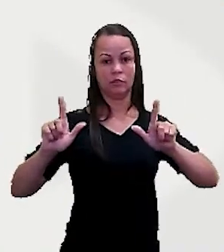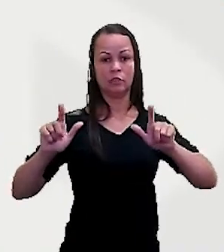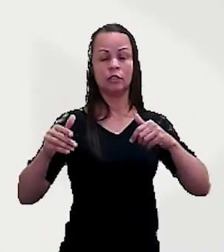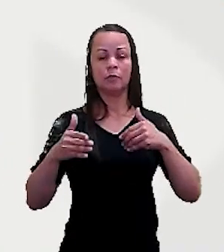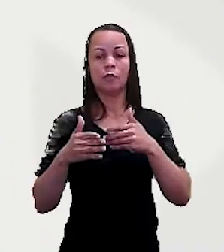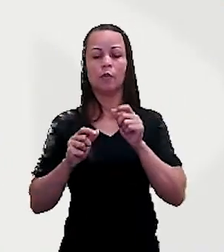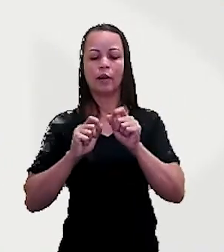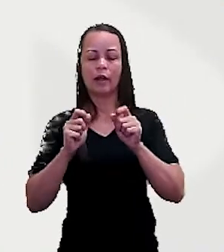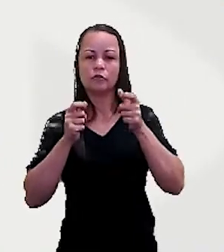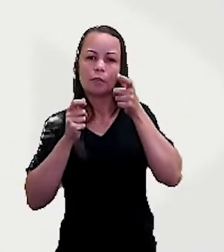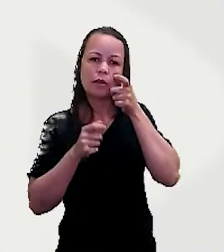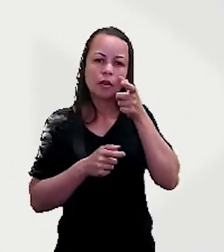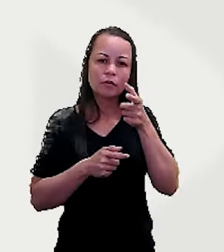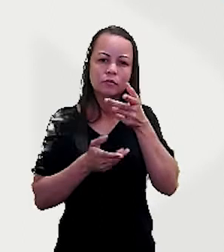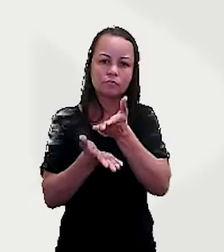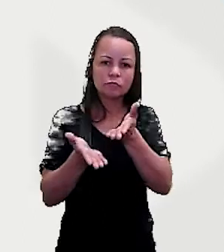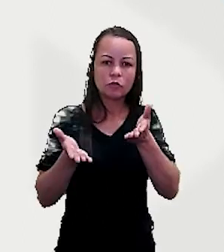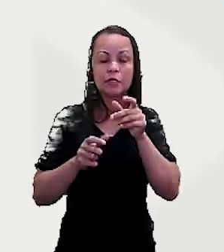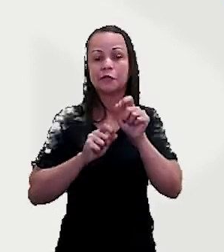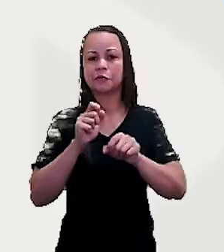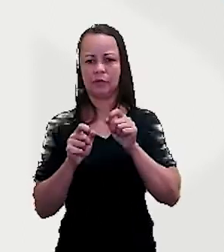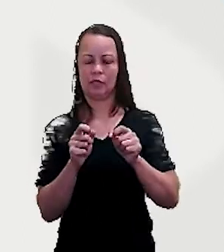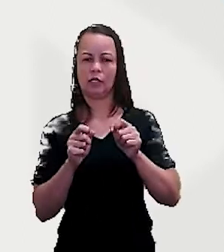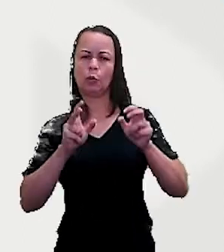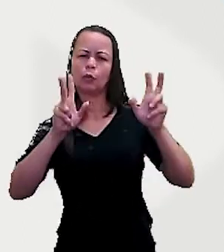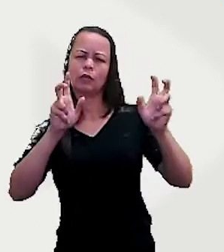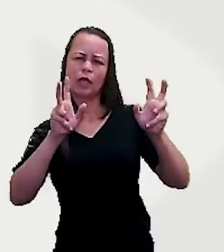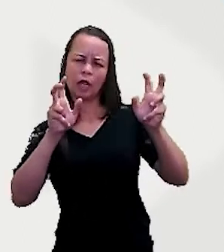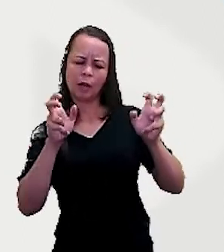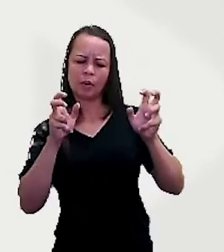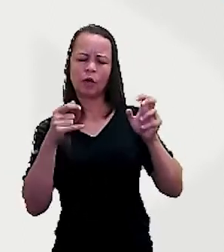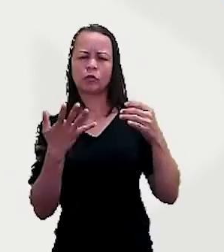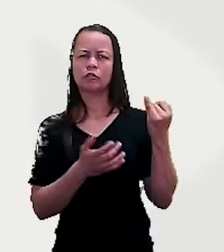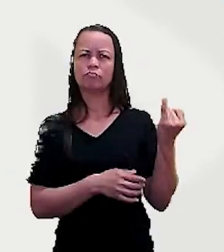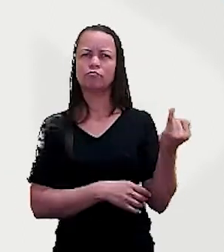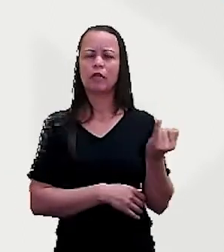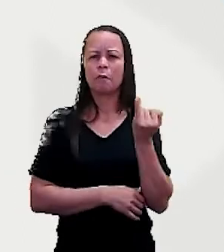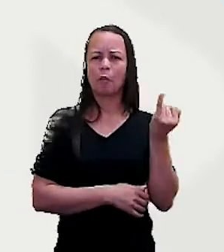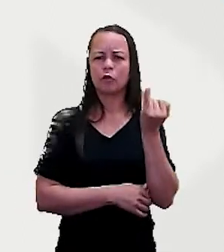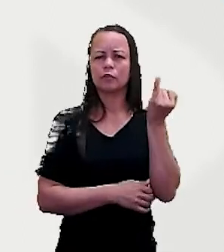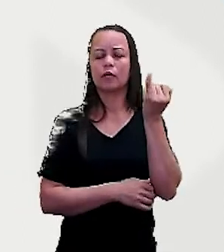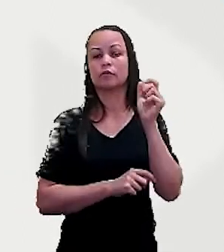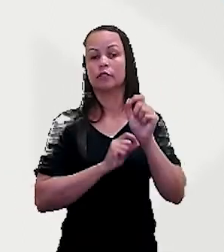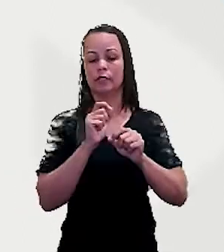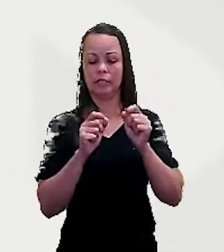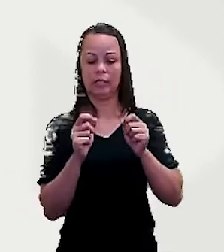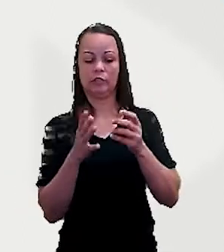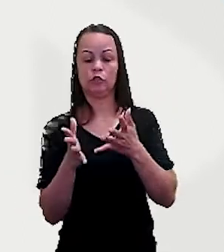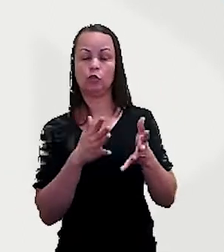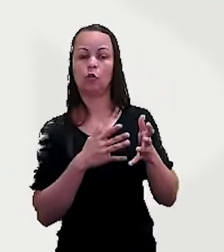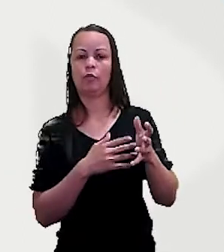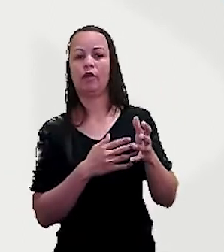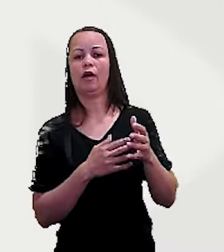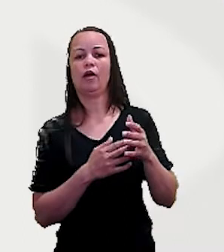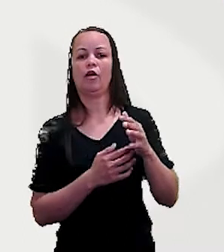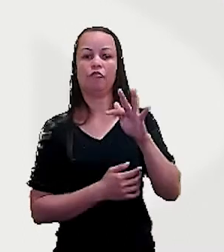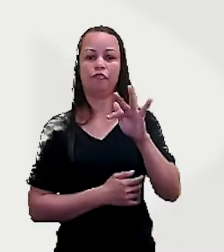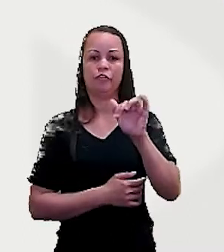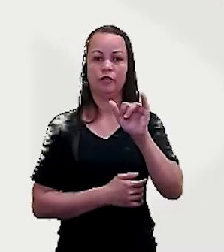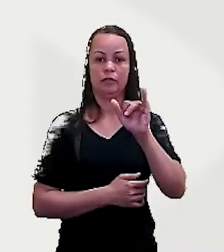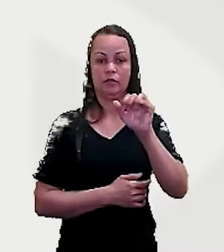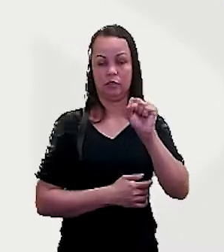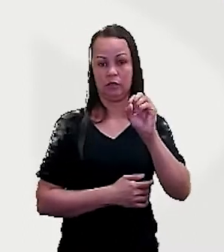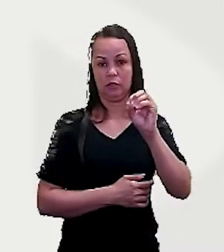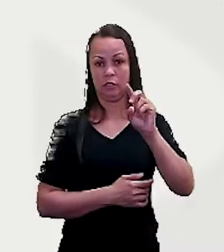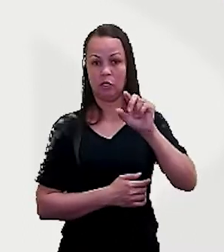chamar a atenção de você de um assunto que tem uma importância gigantesca quando a gente pensar em fisiologia humana e anatomia humana. Então, já guarda